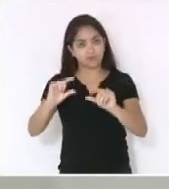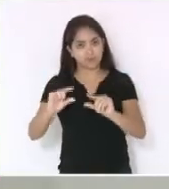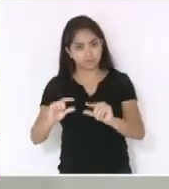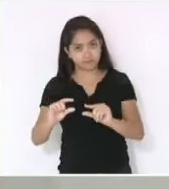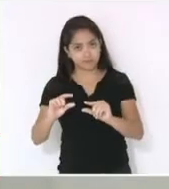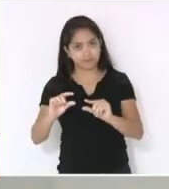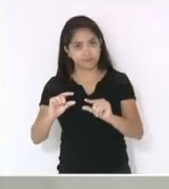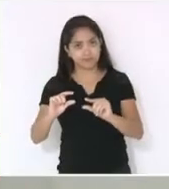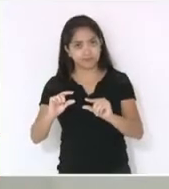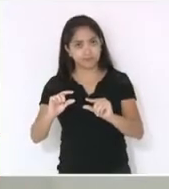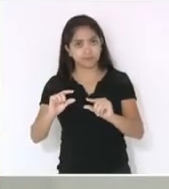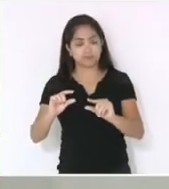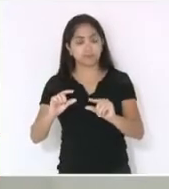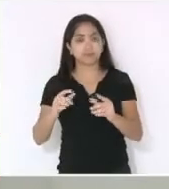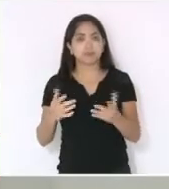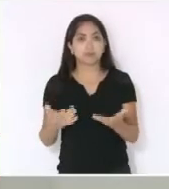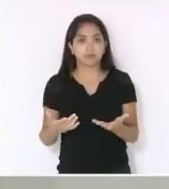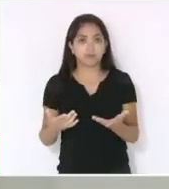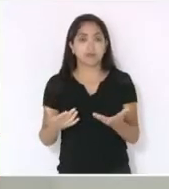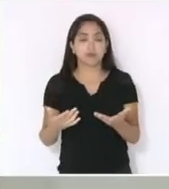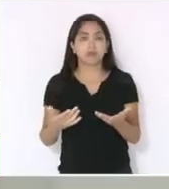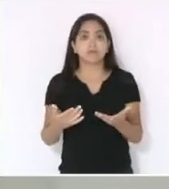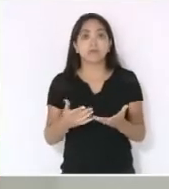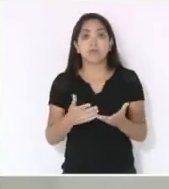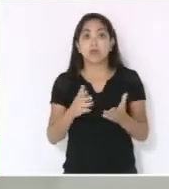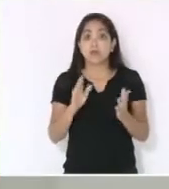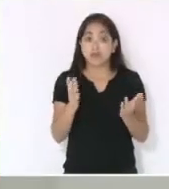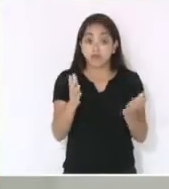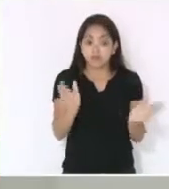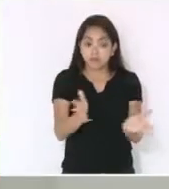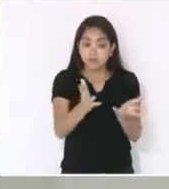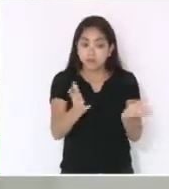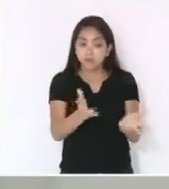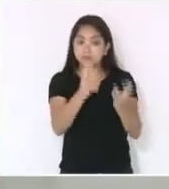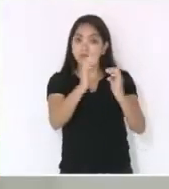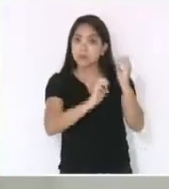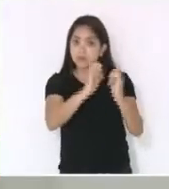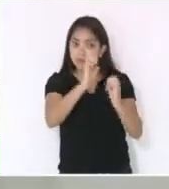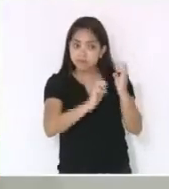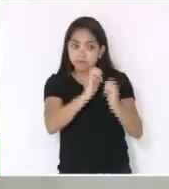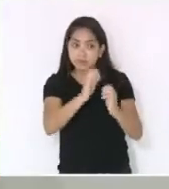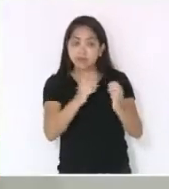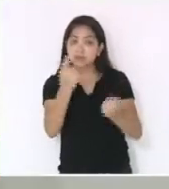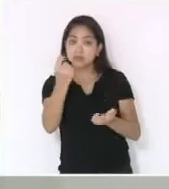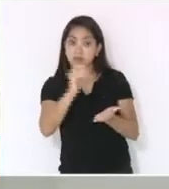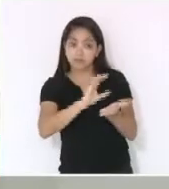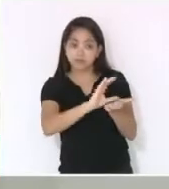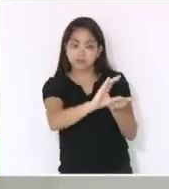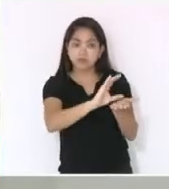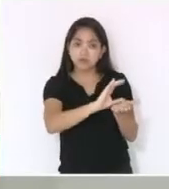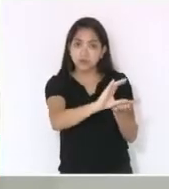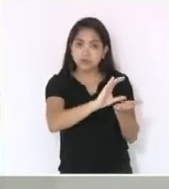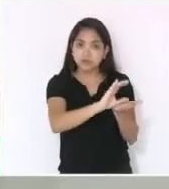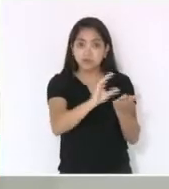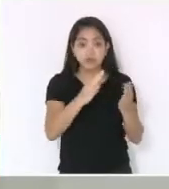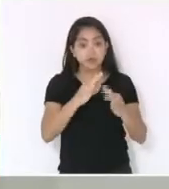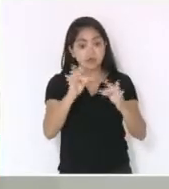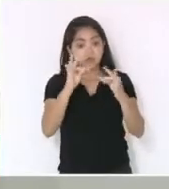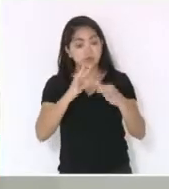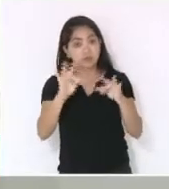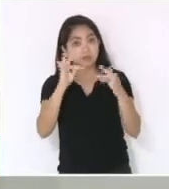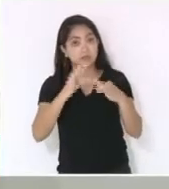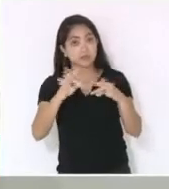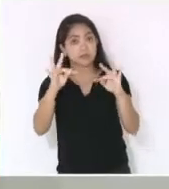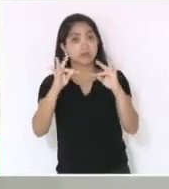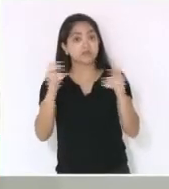é uma forma de estimular as empresas a investir em inovação e tornando a